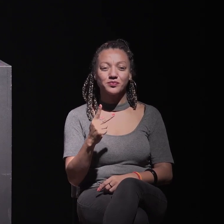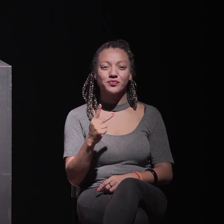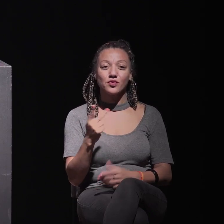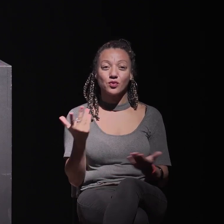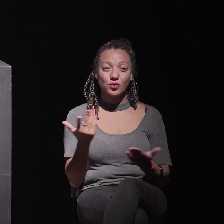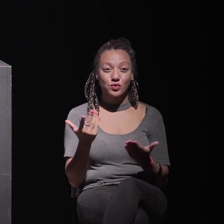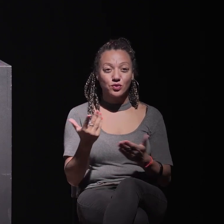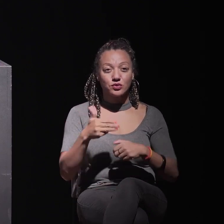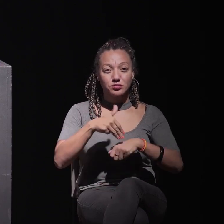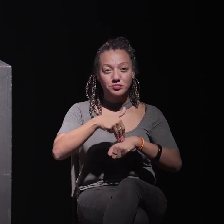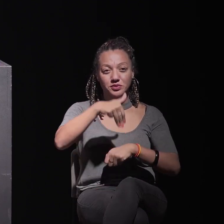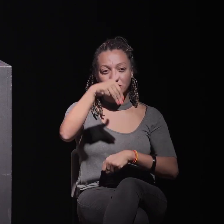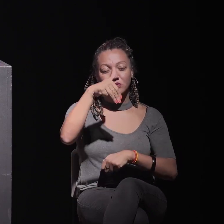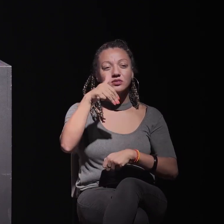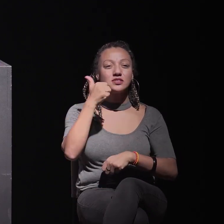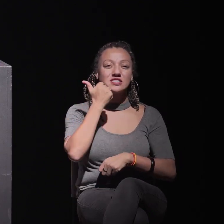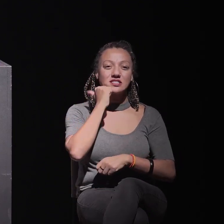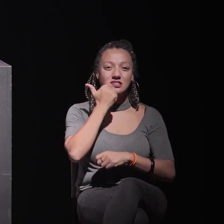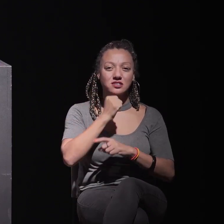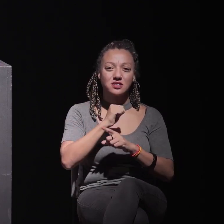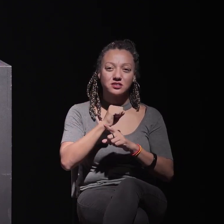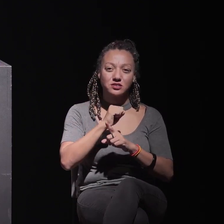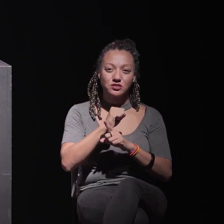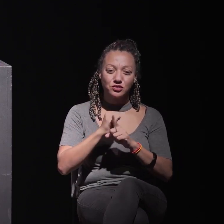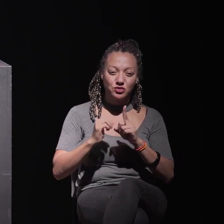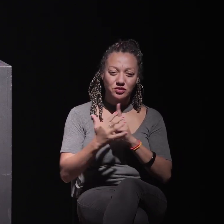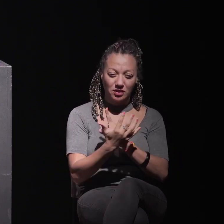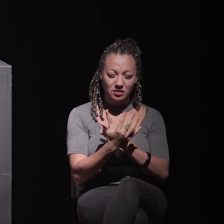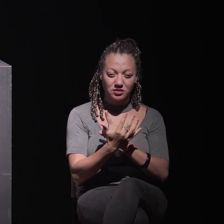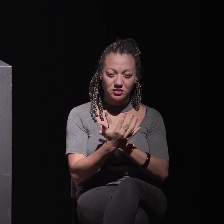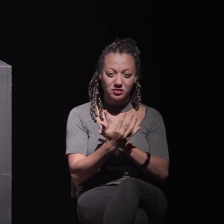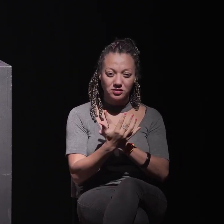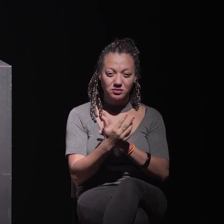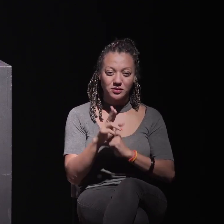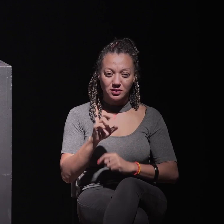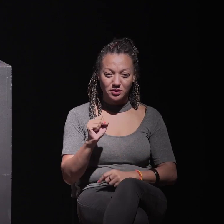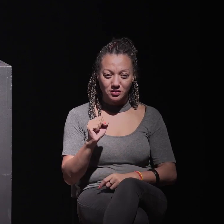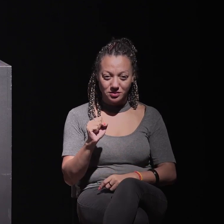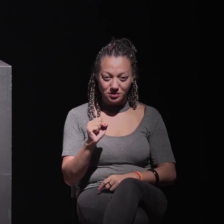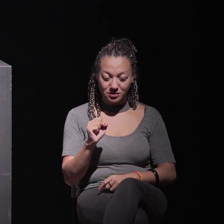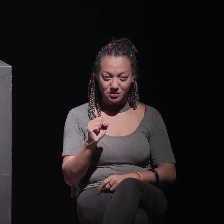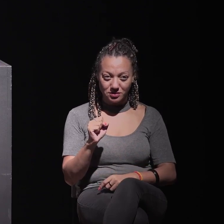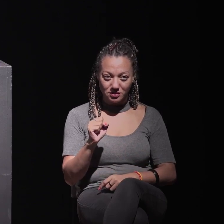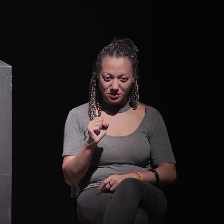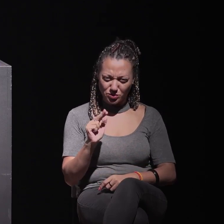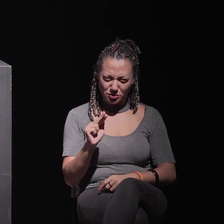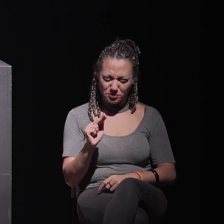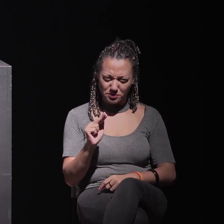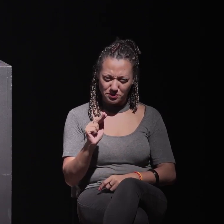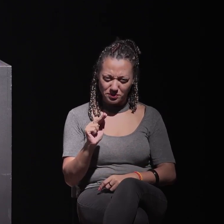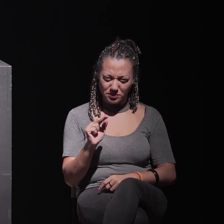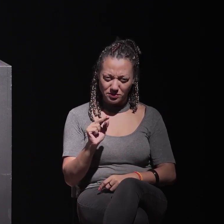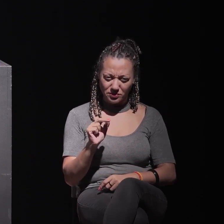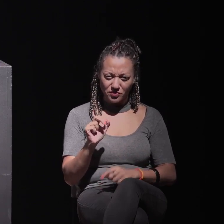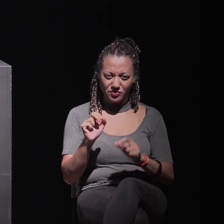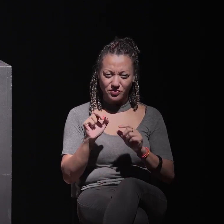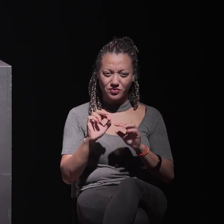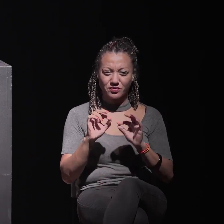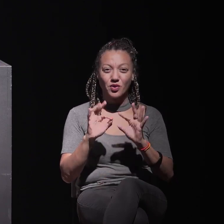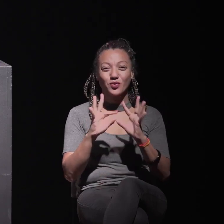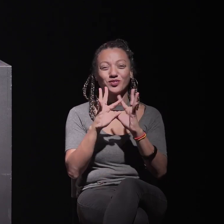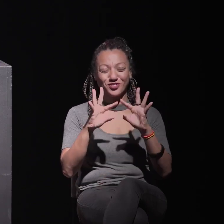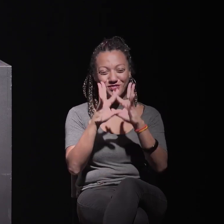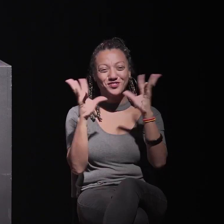é mestranda em Ciências Sociais pela Universidade Federal de São Paulo. Atua desde 2010 como educadora